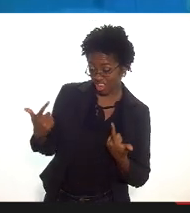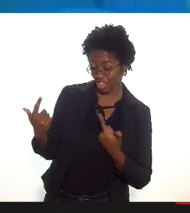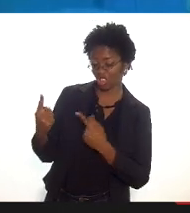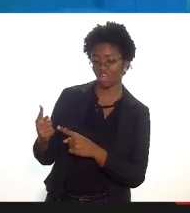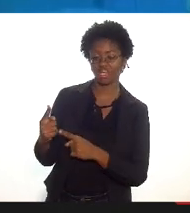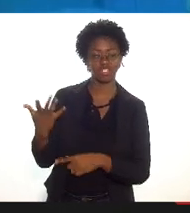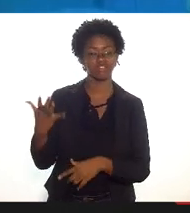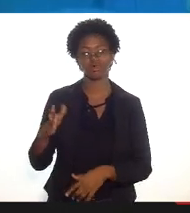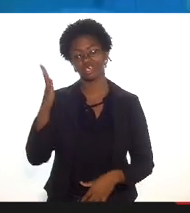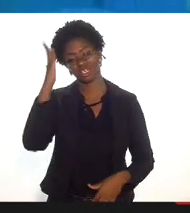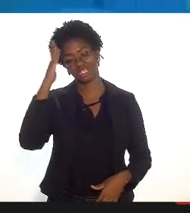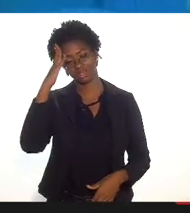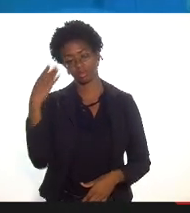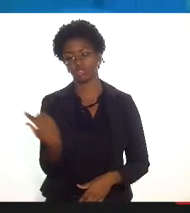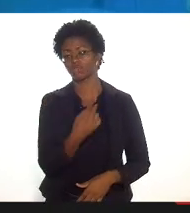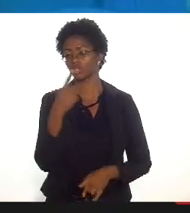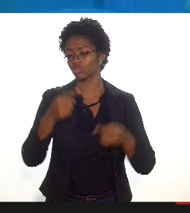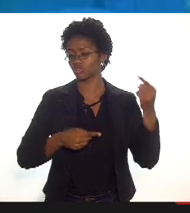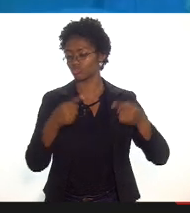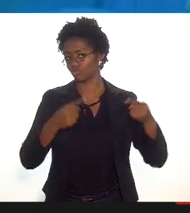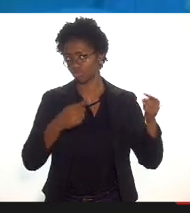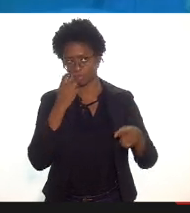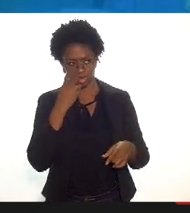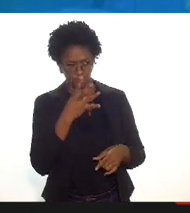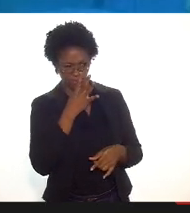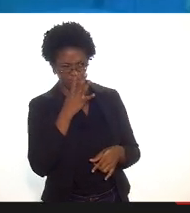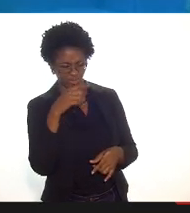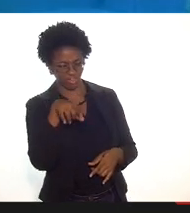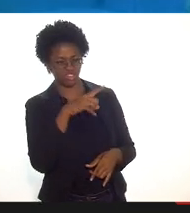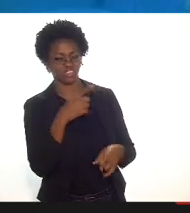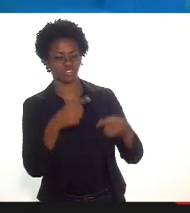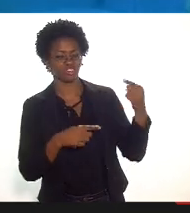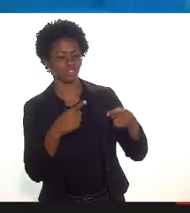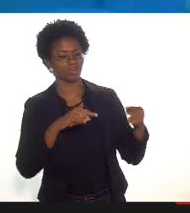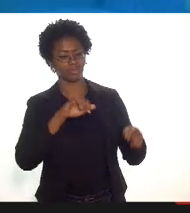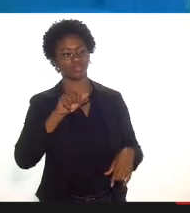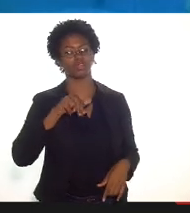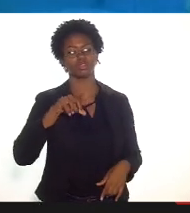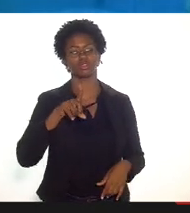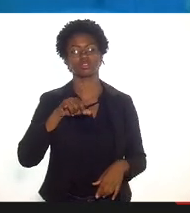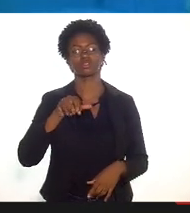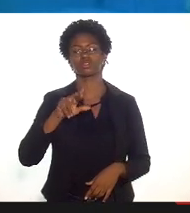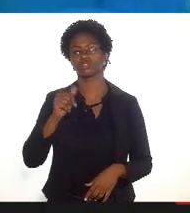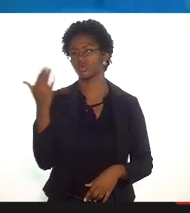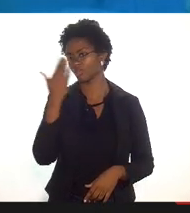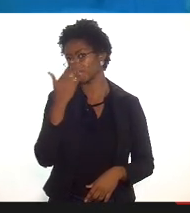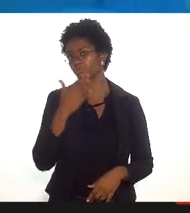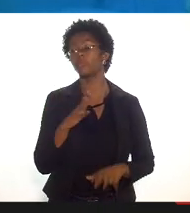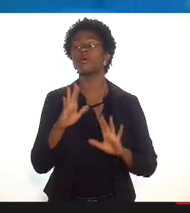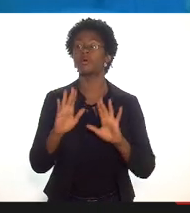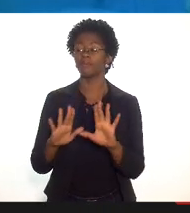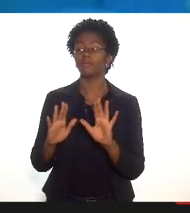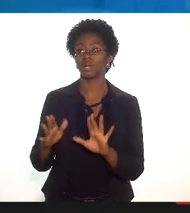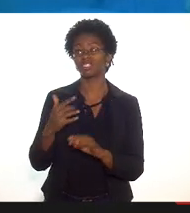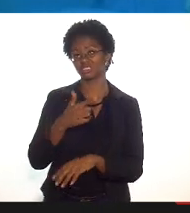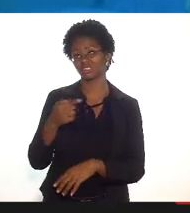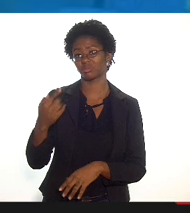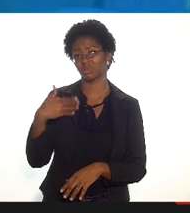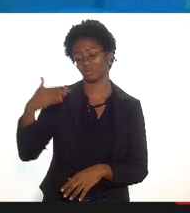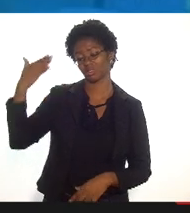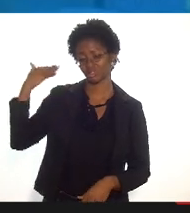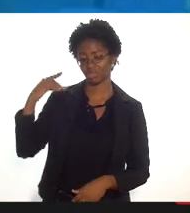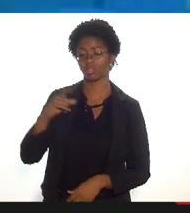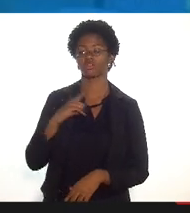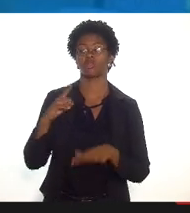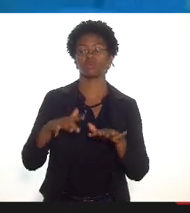eu estou vendo vocês discutirem aqui, só para lembrar isso para a Jandira, que ela não participou dessa primeira. Nós tivemos uma audiência semana passada, retrasada,